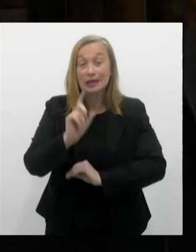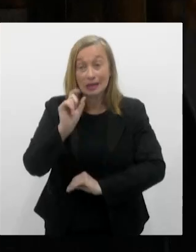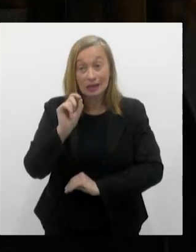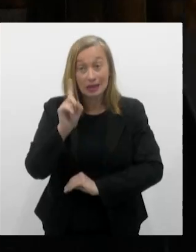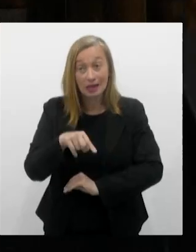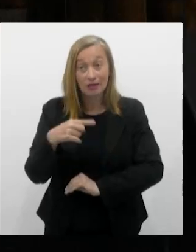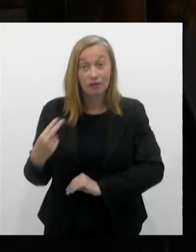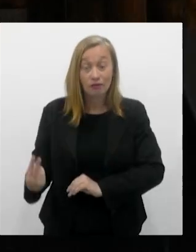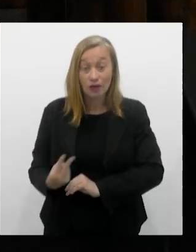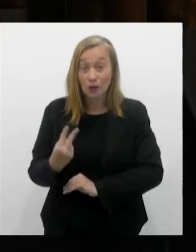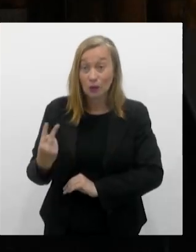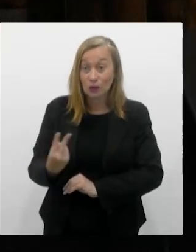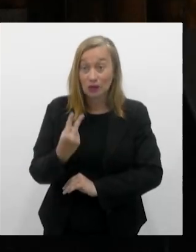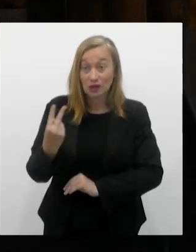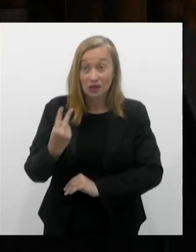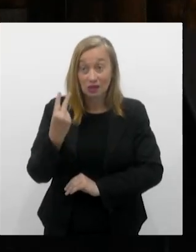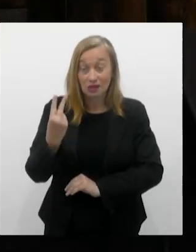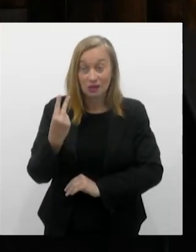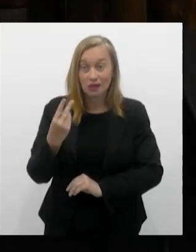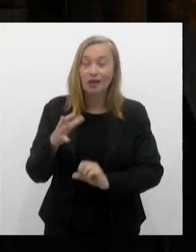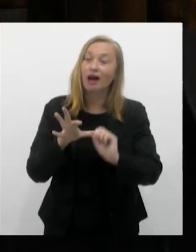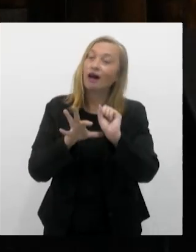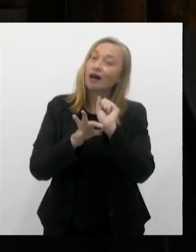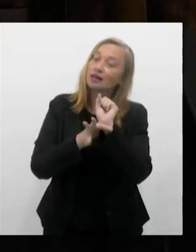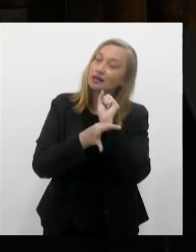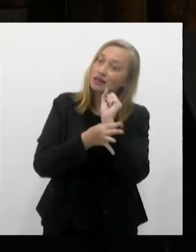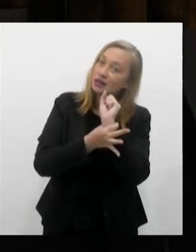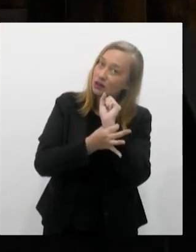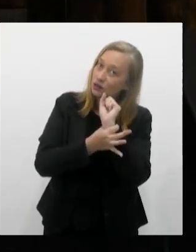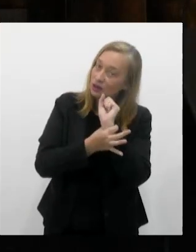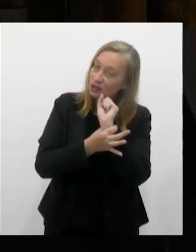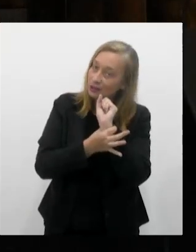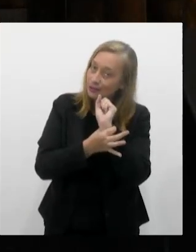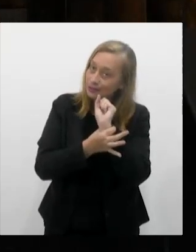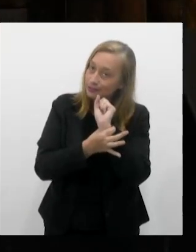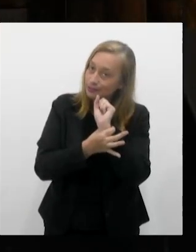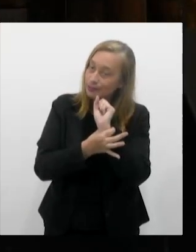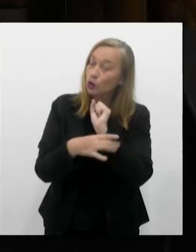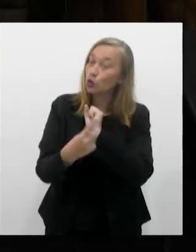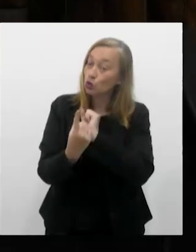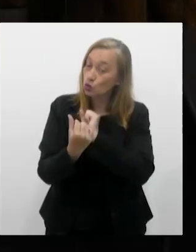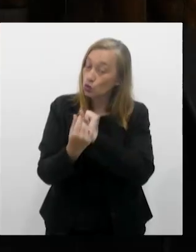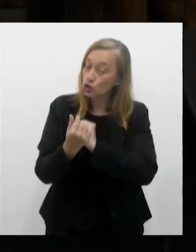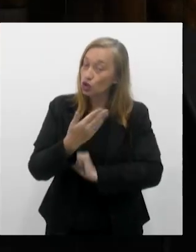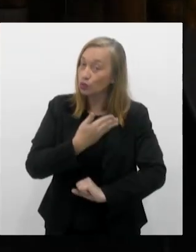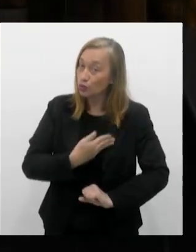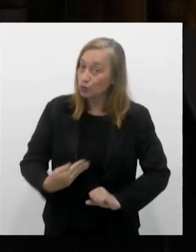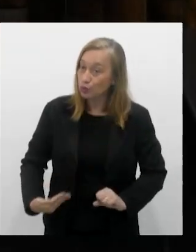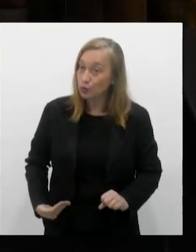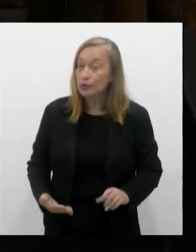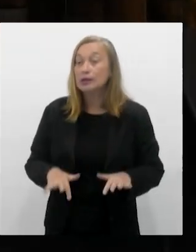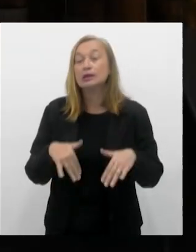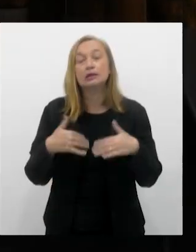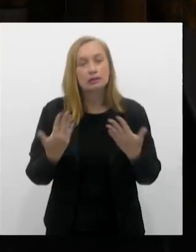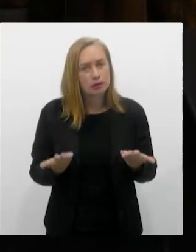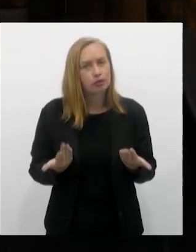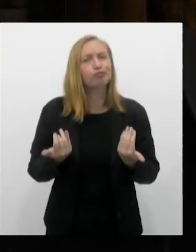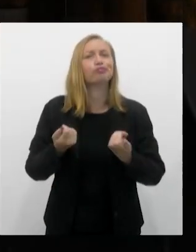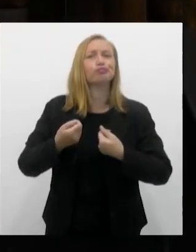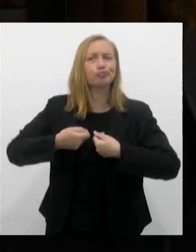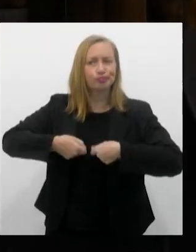zelar pela segurança do dinheiro público. Então, isso